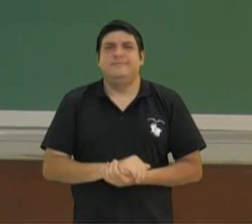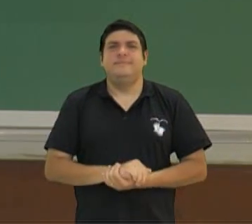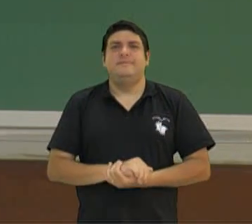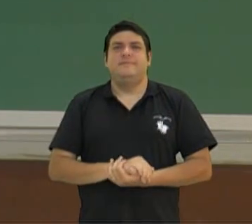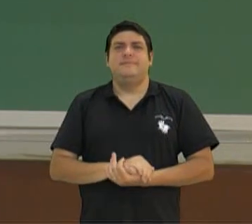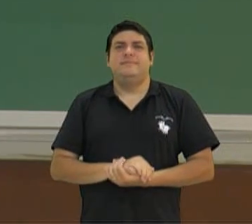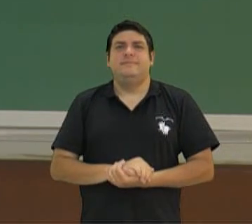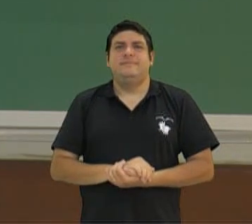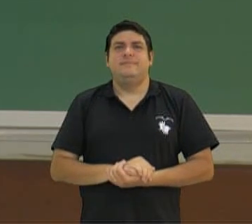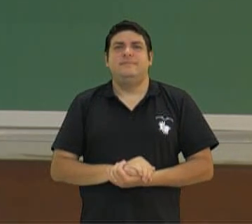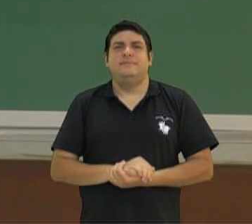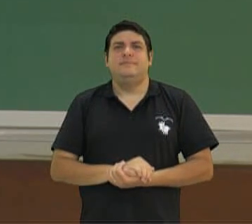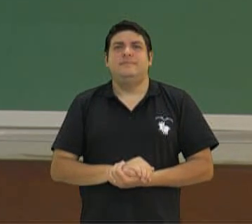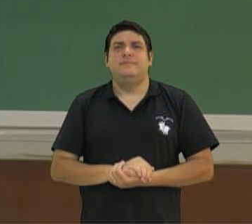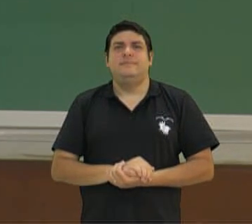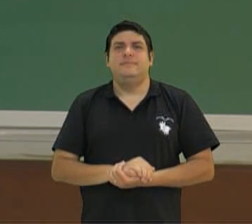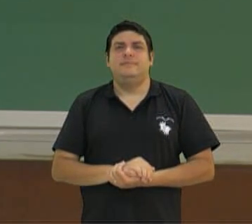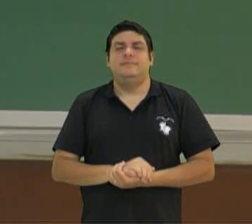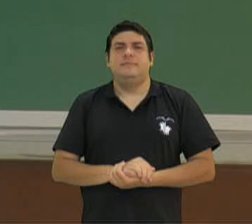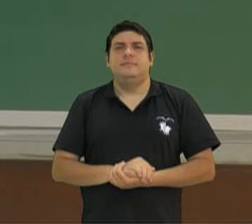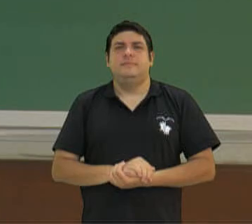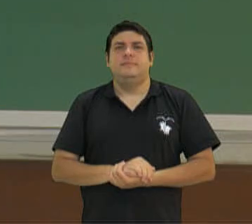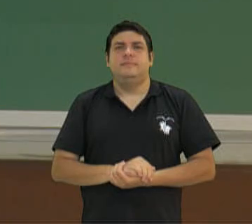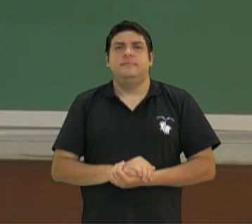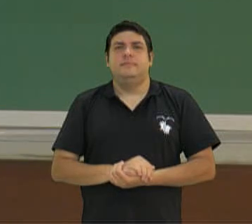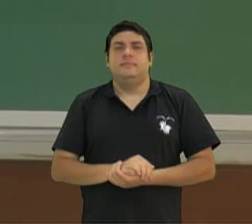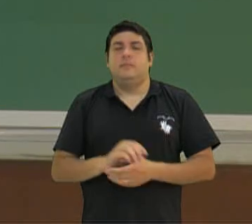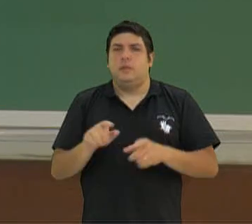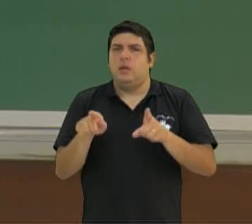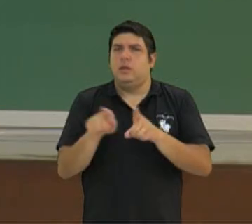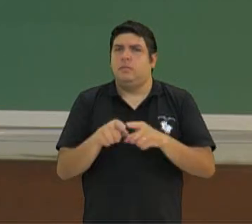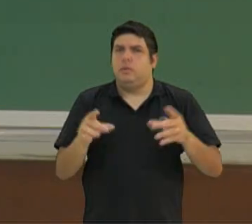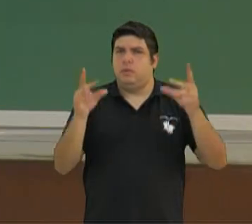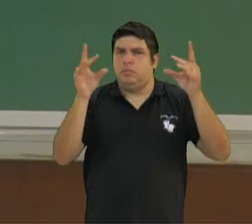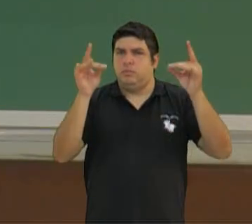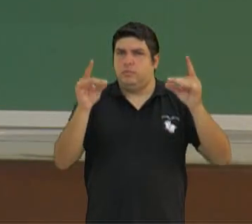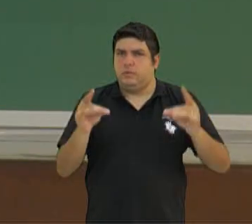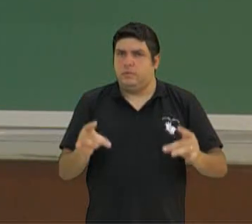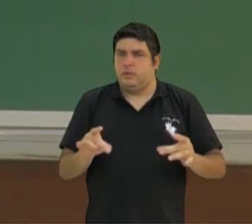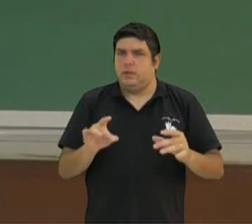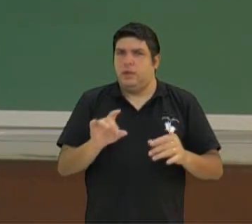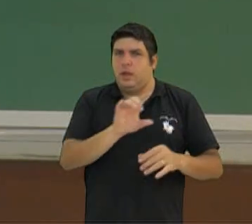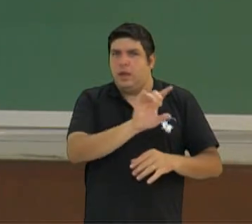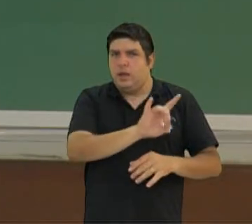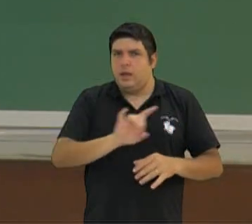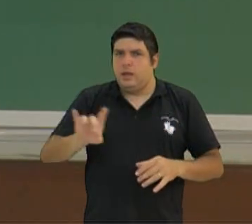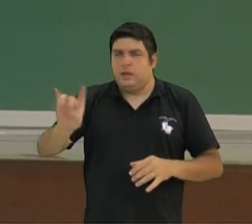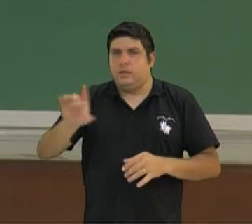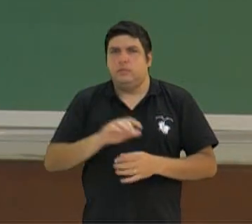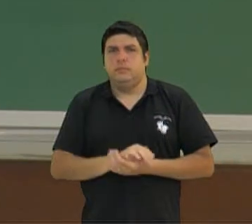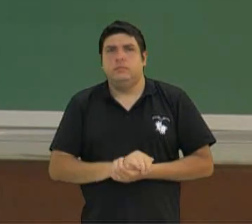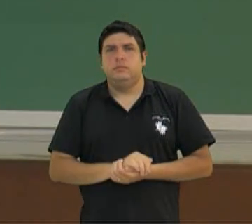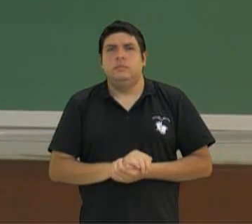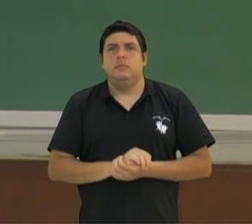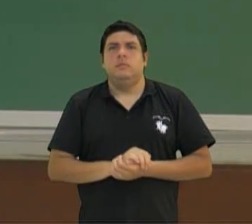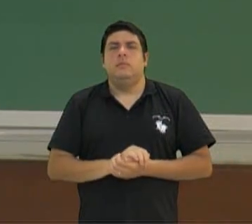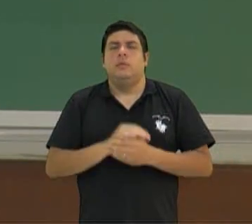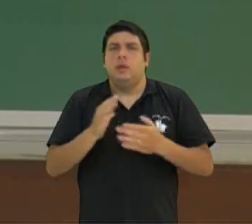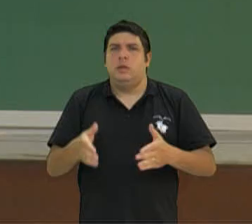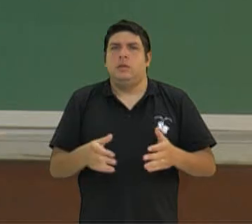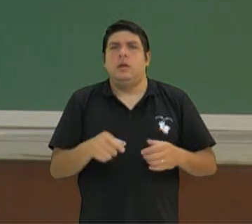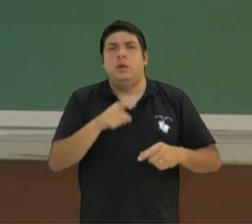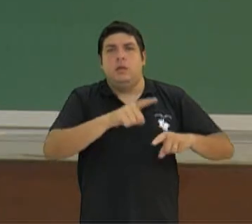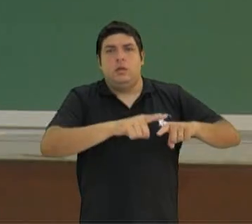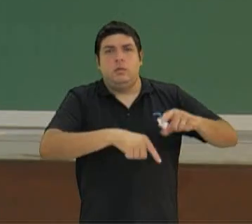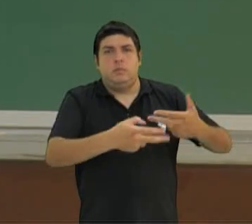ok? Trouxe ali de forma mais detalhada cada uma delas, então, a indústria de bens de produção, também